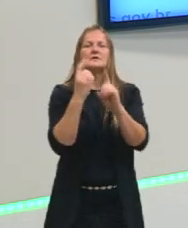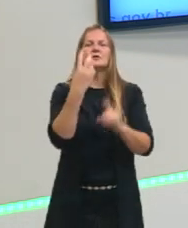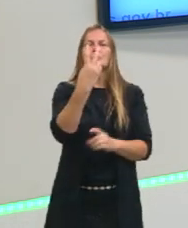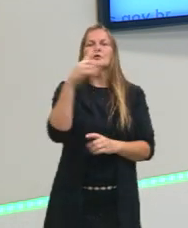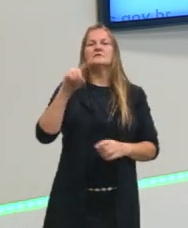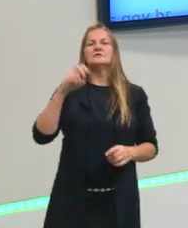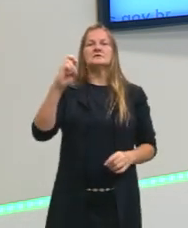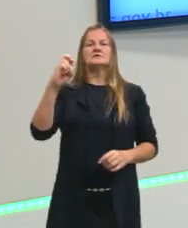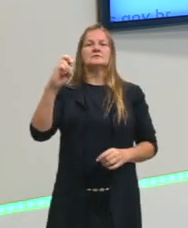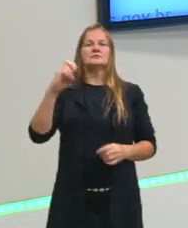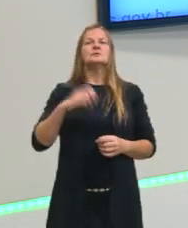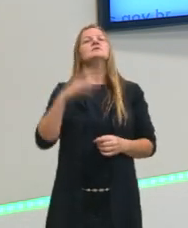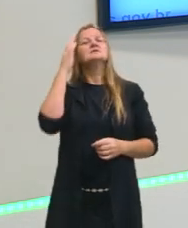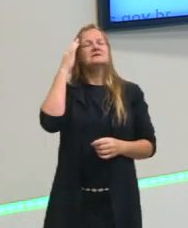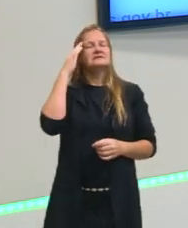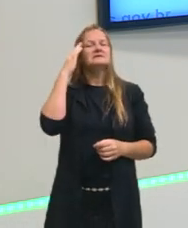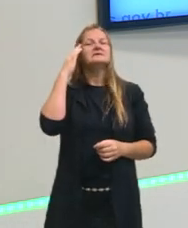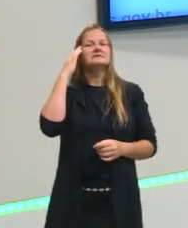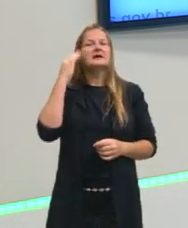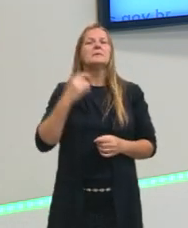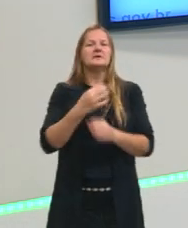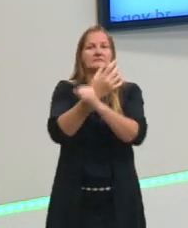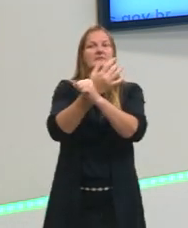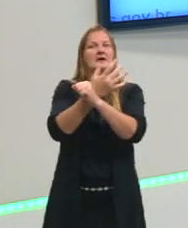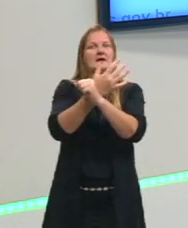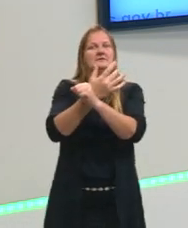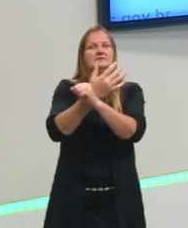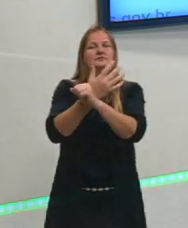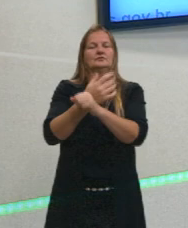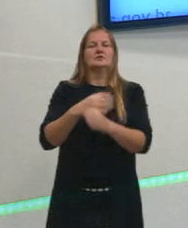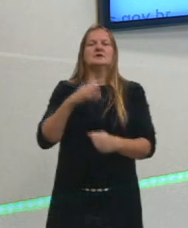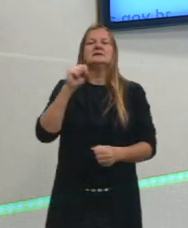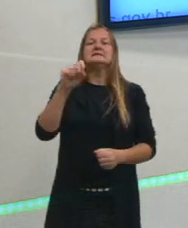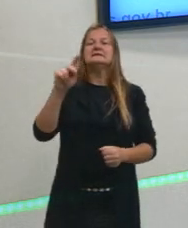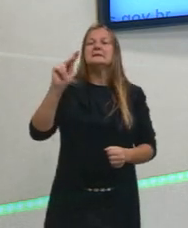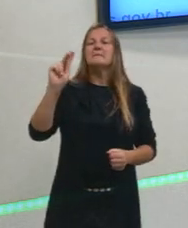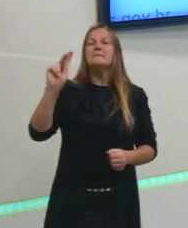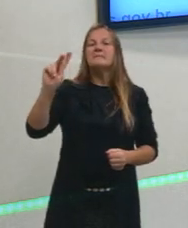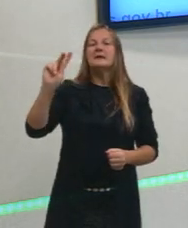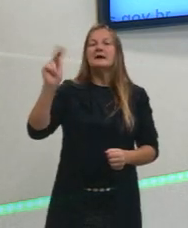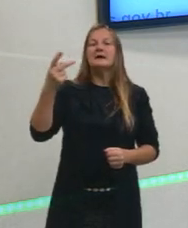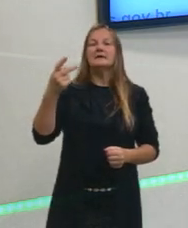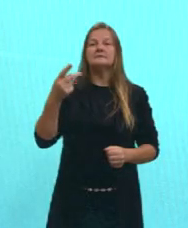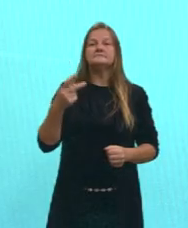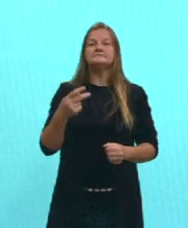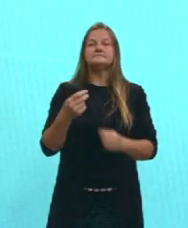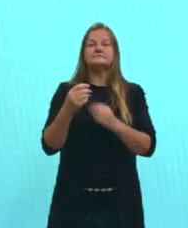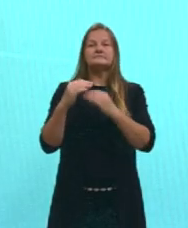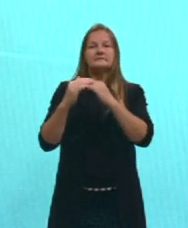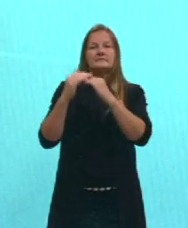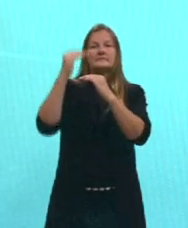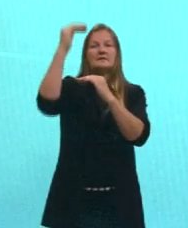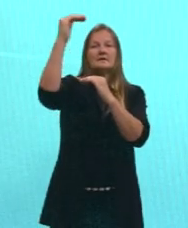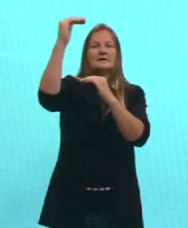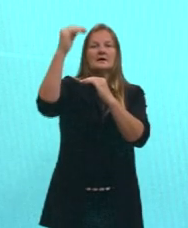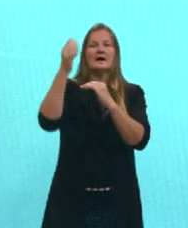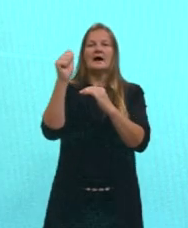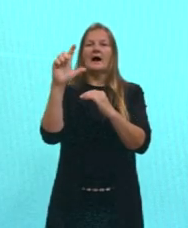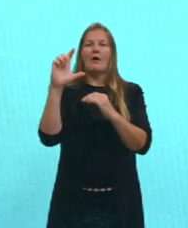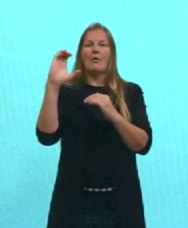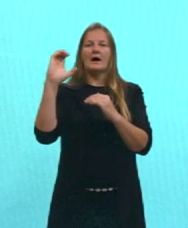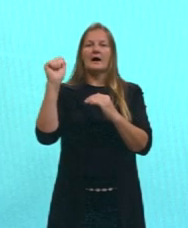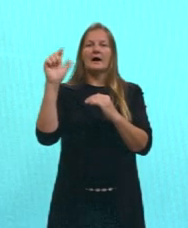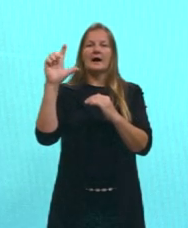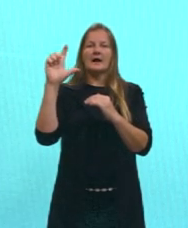2,5 eu sei que essa solução é ácida se der um PH superior eu vou ter um ph alcalino